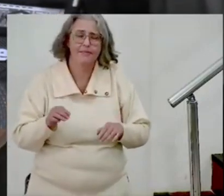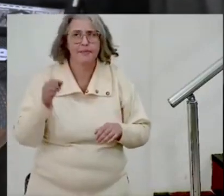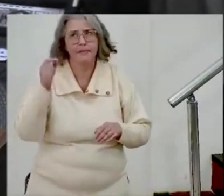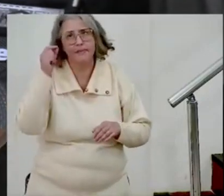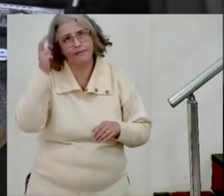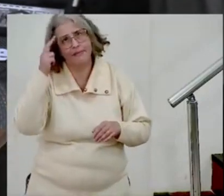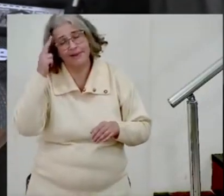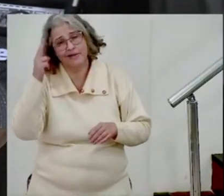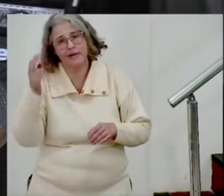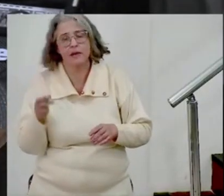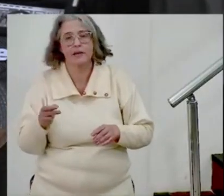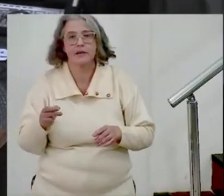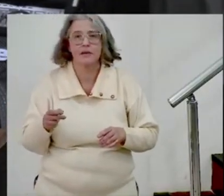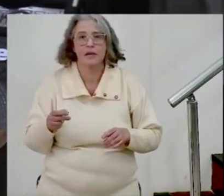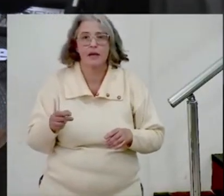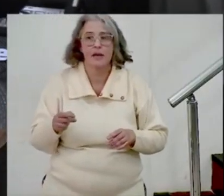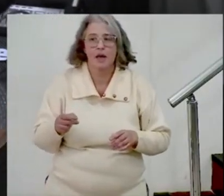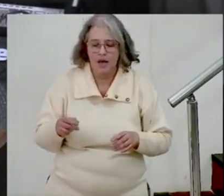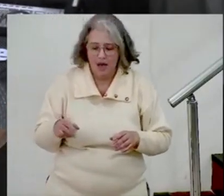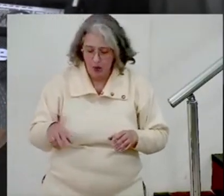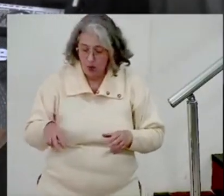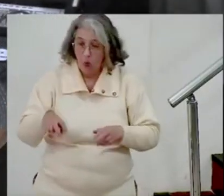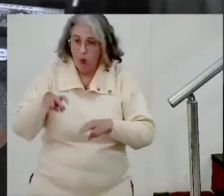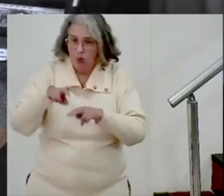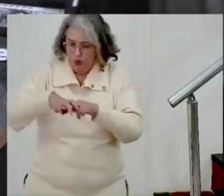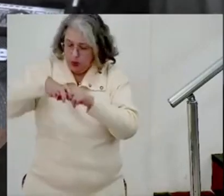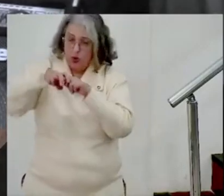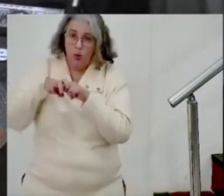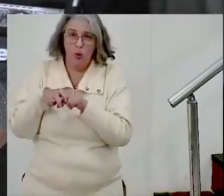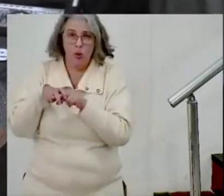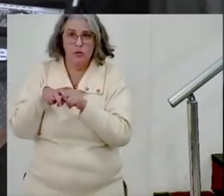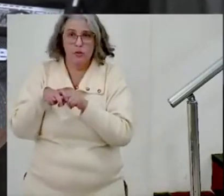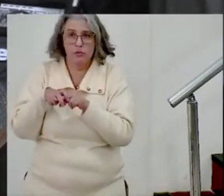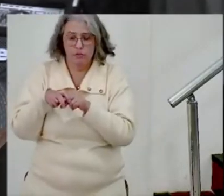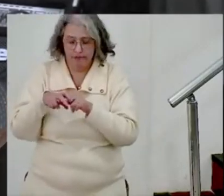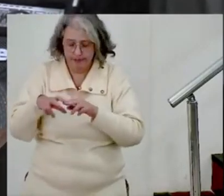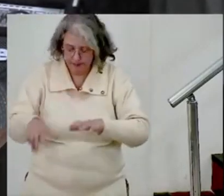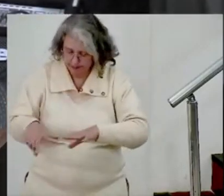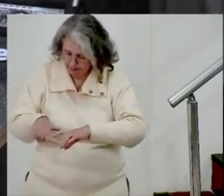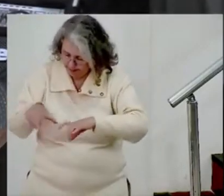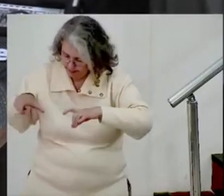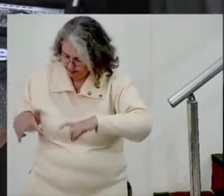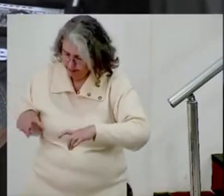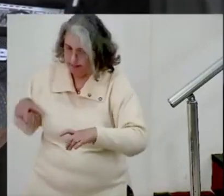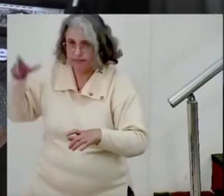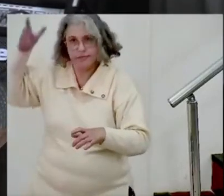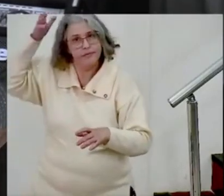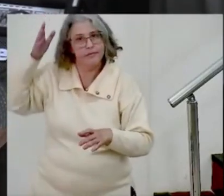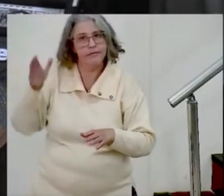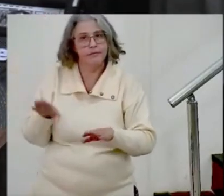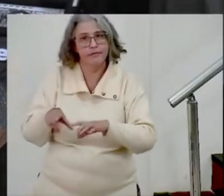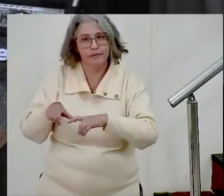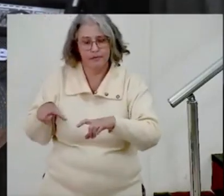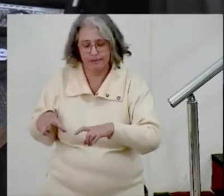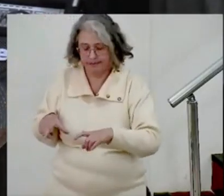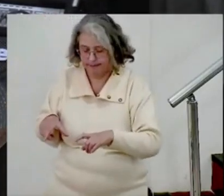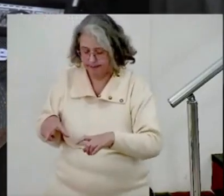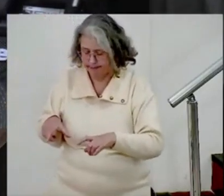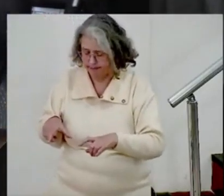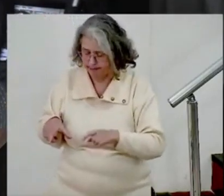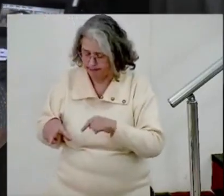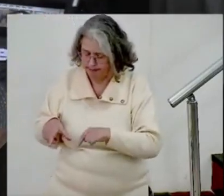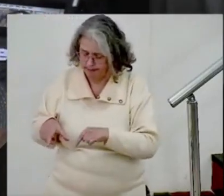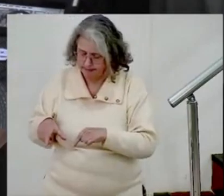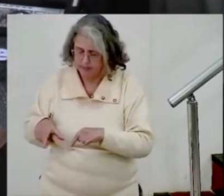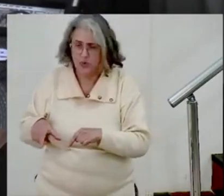a Salomão. Por que isso? Porque antes de mandar a carta para